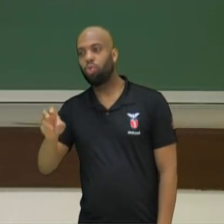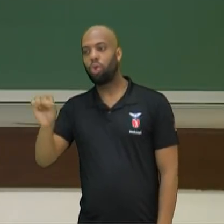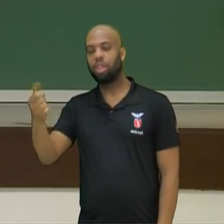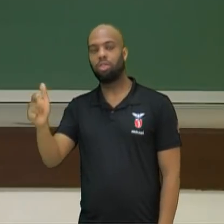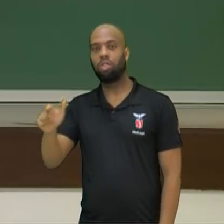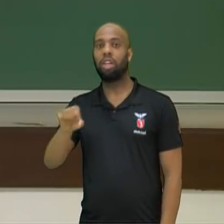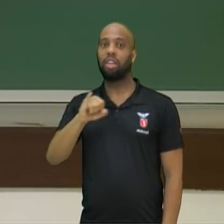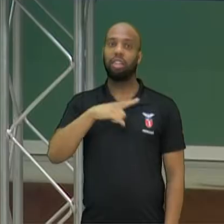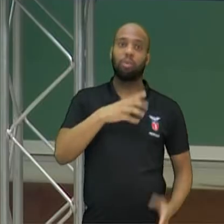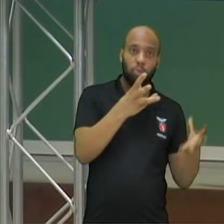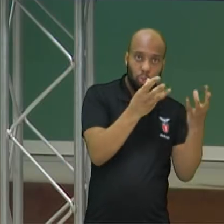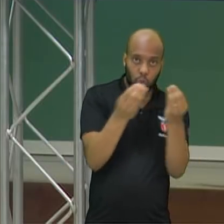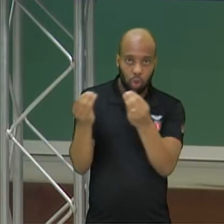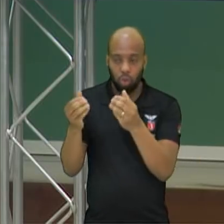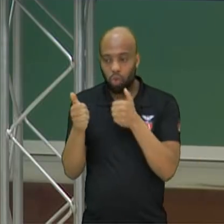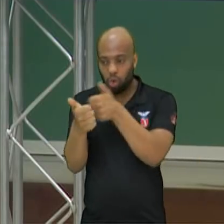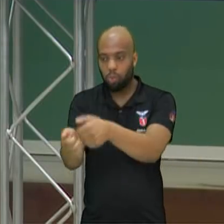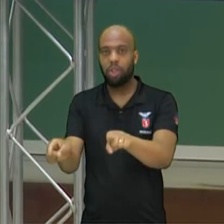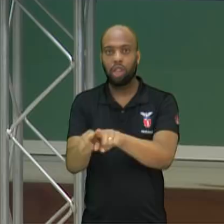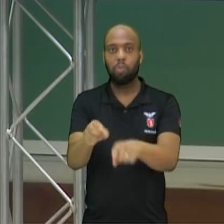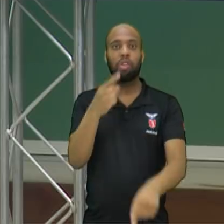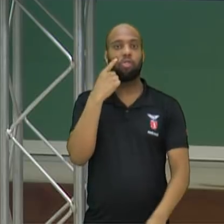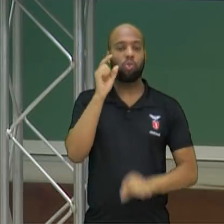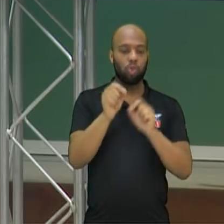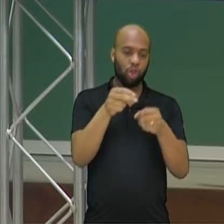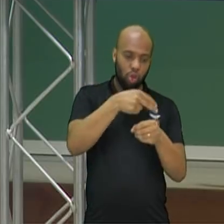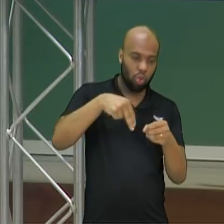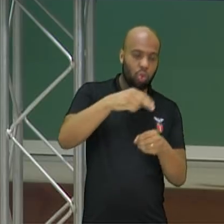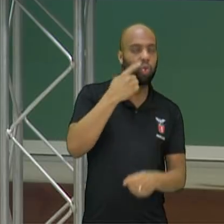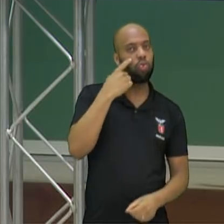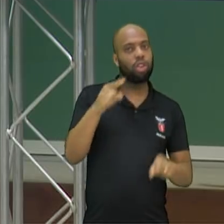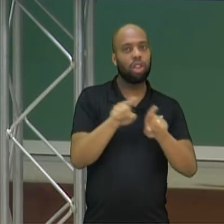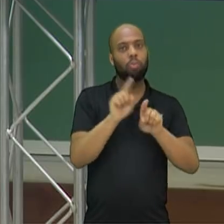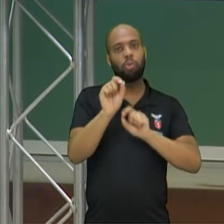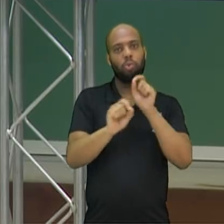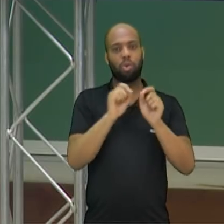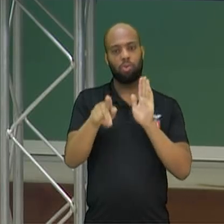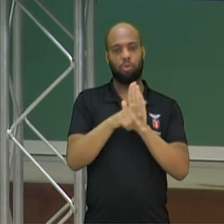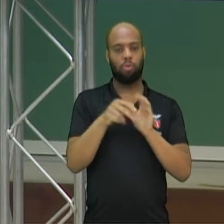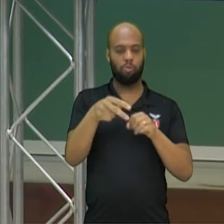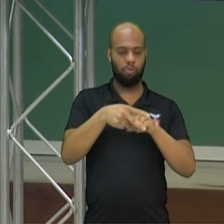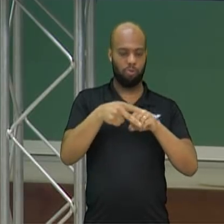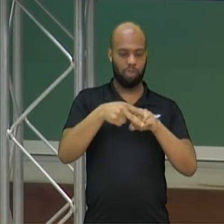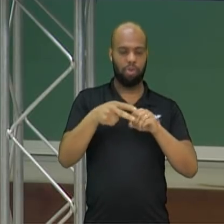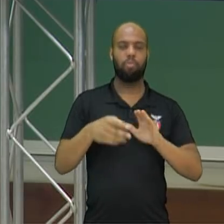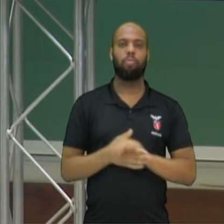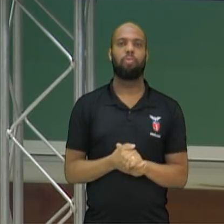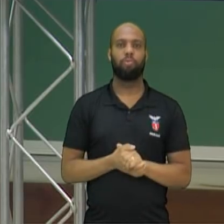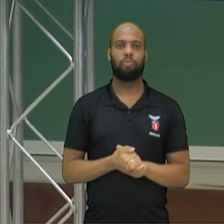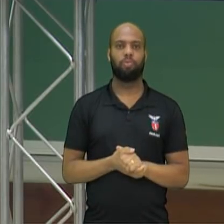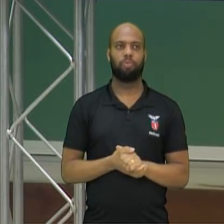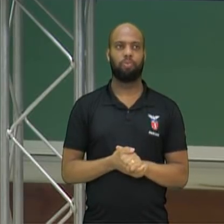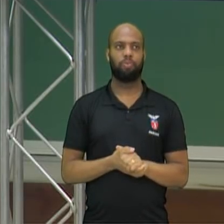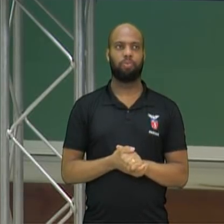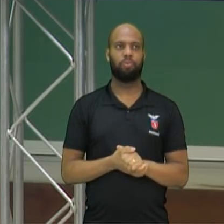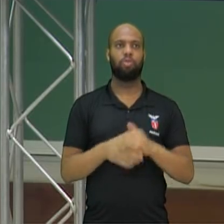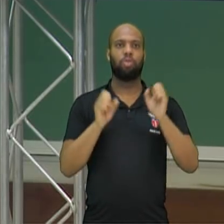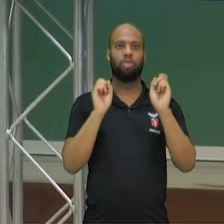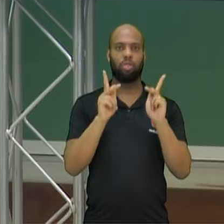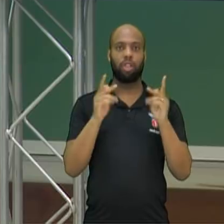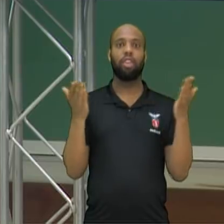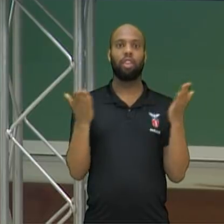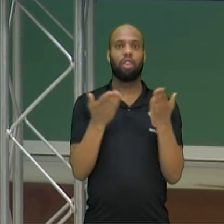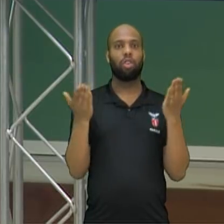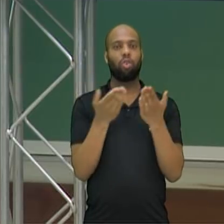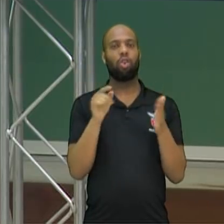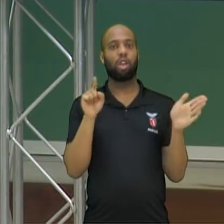para o plural. É só verificar ali o núcleo e dar conta então do nosso verbo, né? Muito bem. Vamos